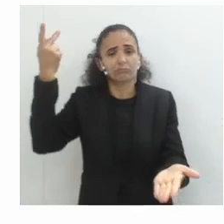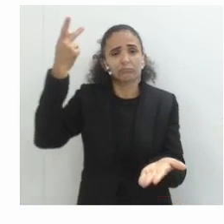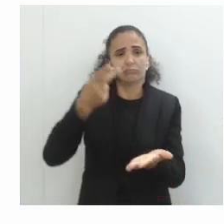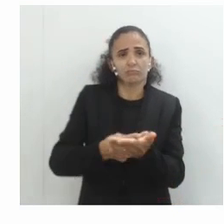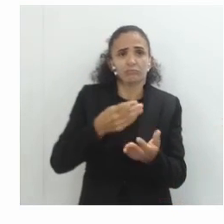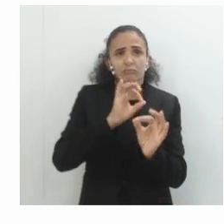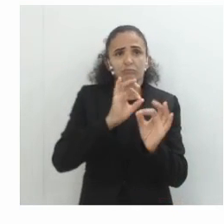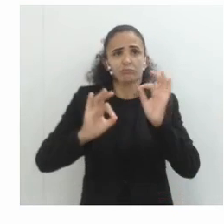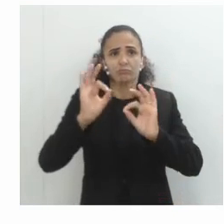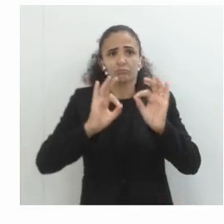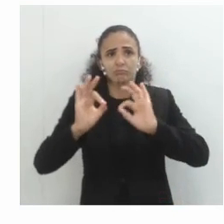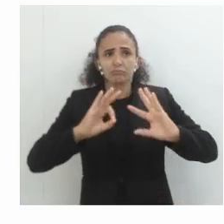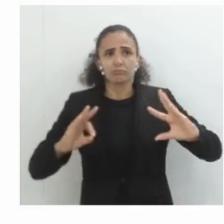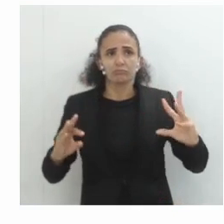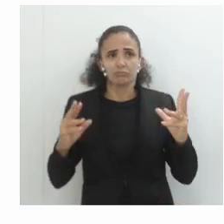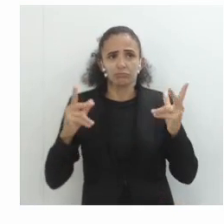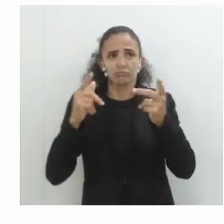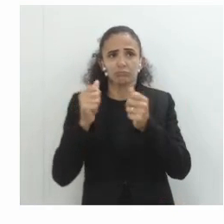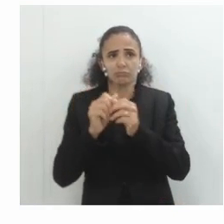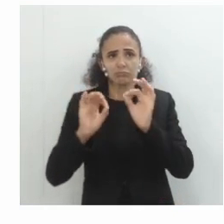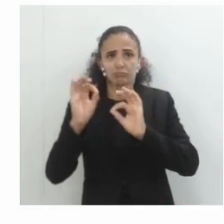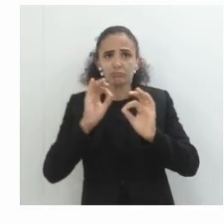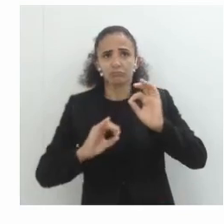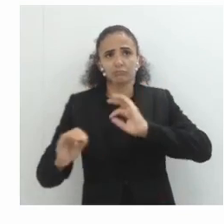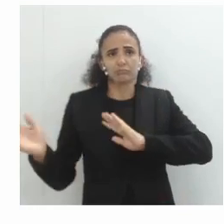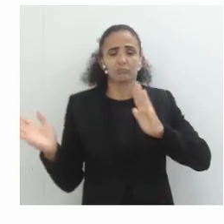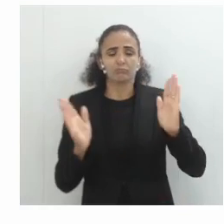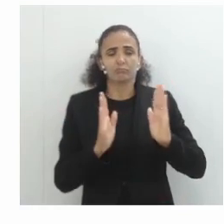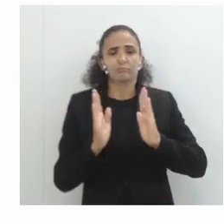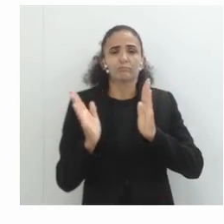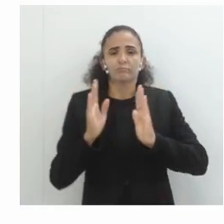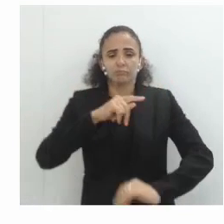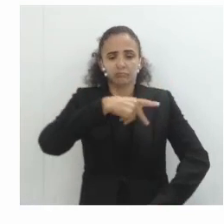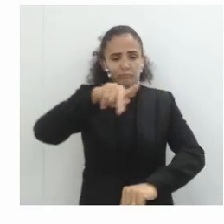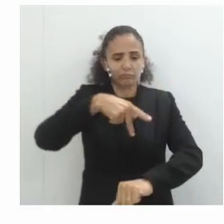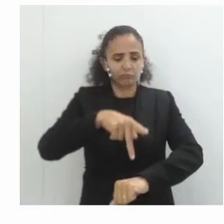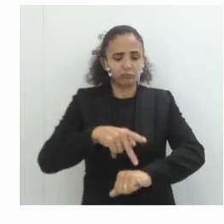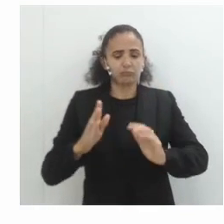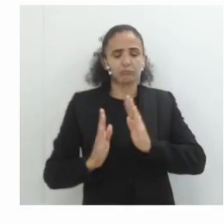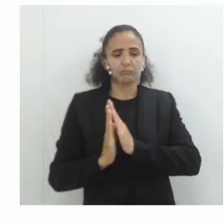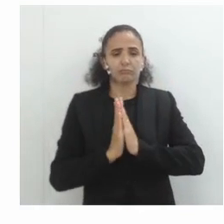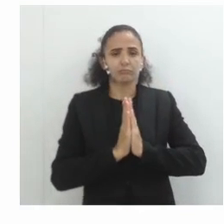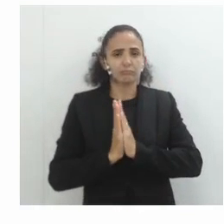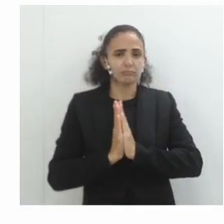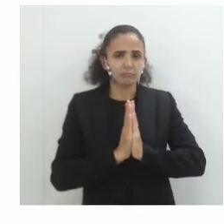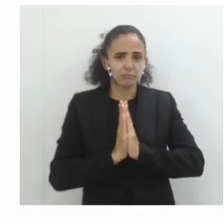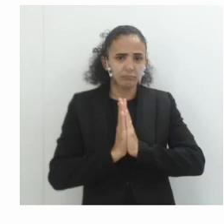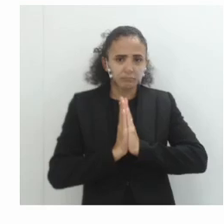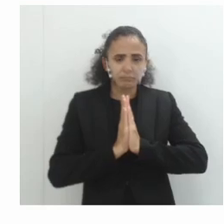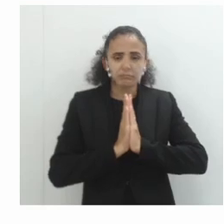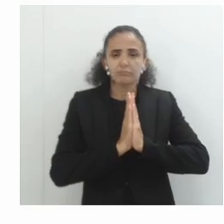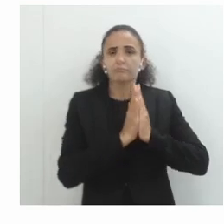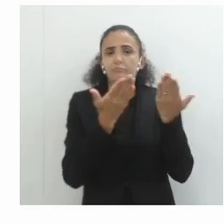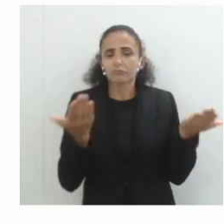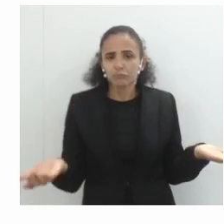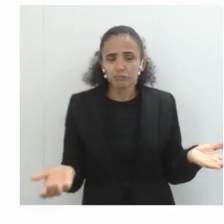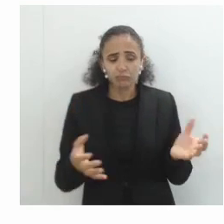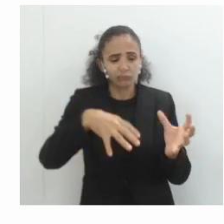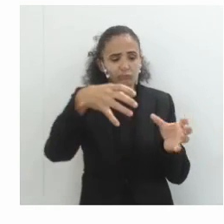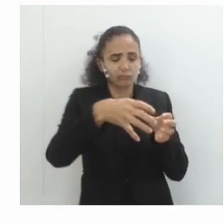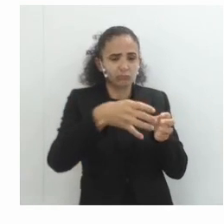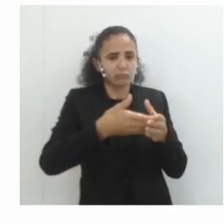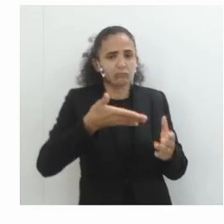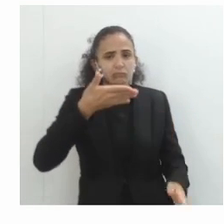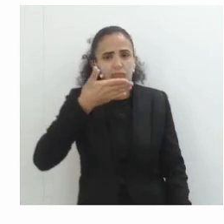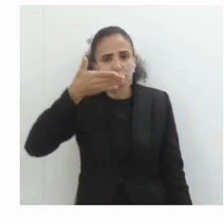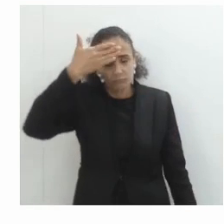no estado do governo de Myanmar, no país no Myanmar, que tenta expulsar um grupo que é